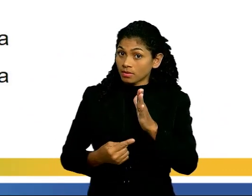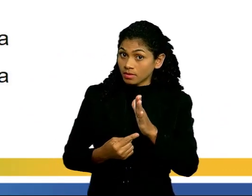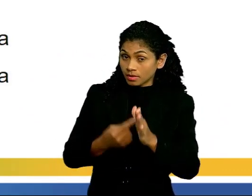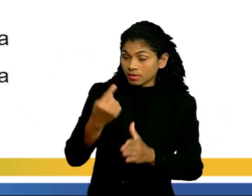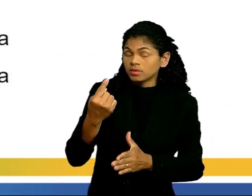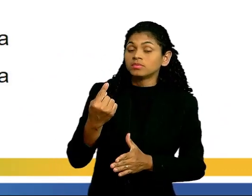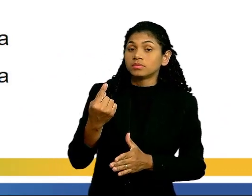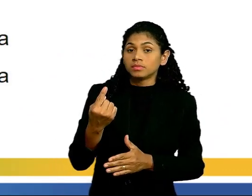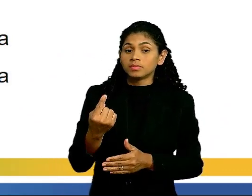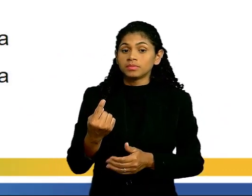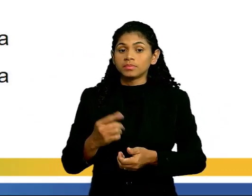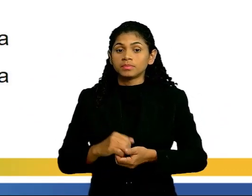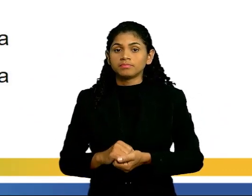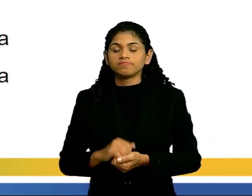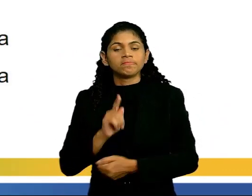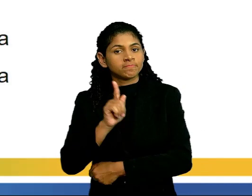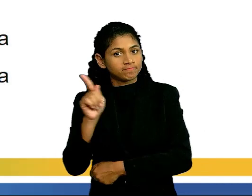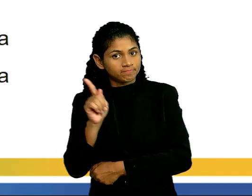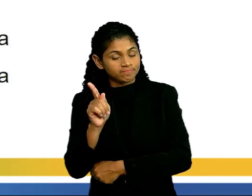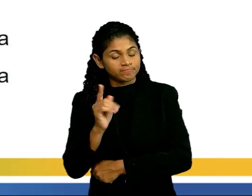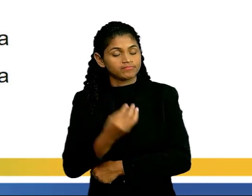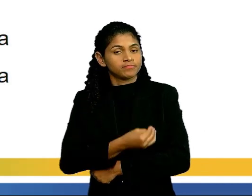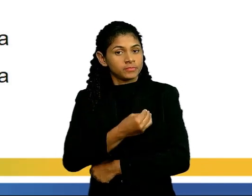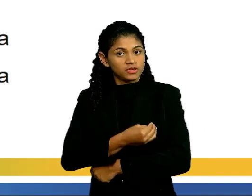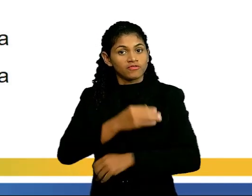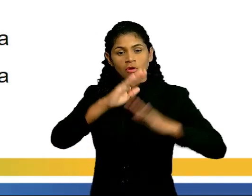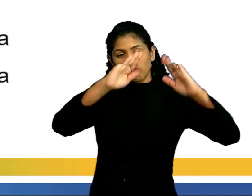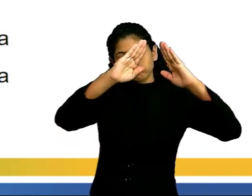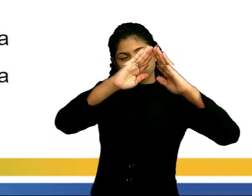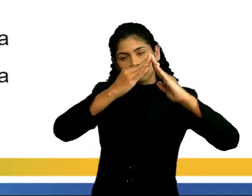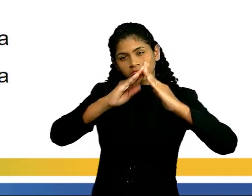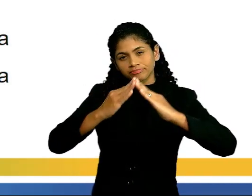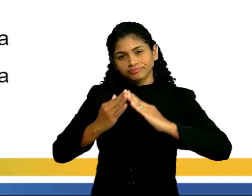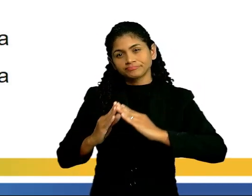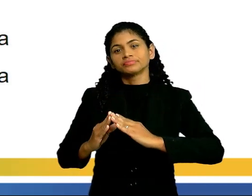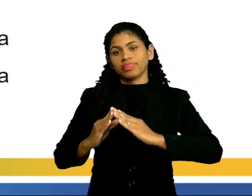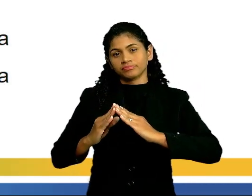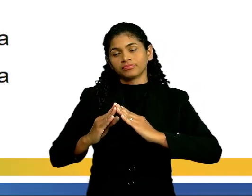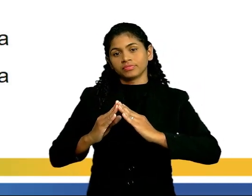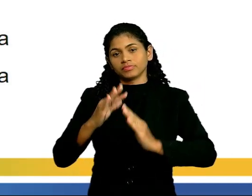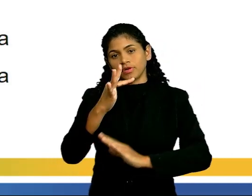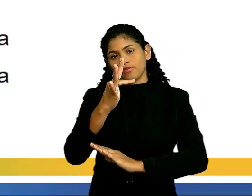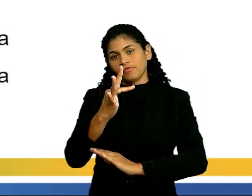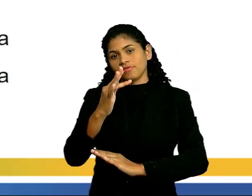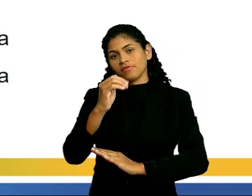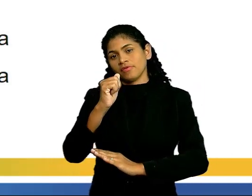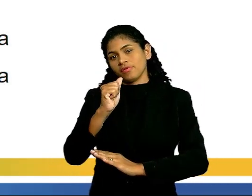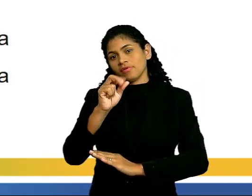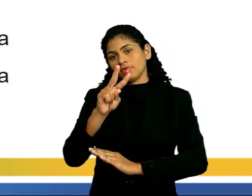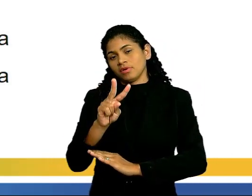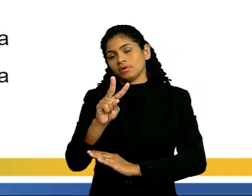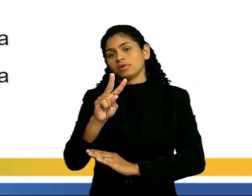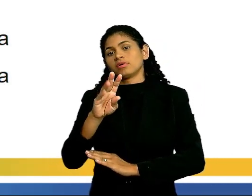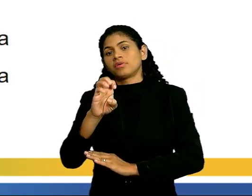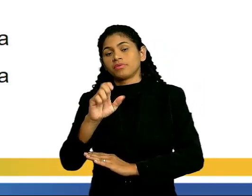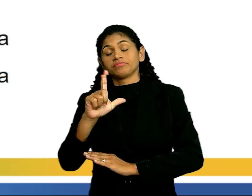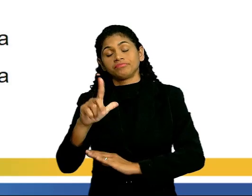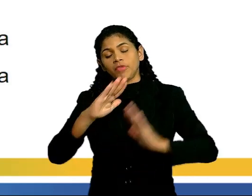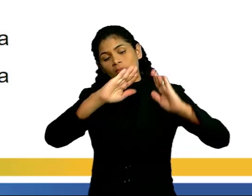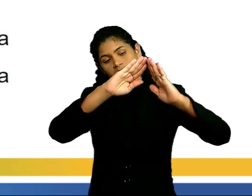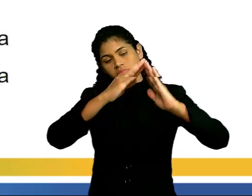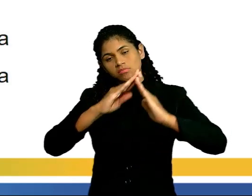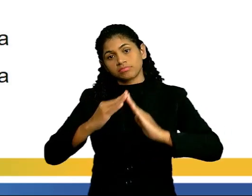em consideração que ela viveu na favela. Então, aos poucos, ela compra uma casa no Alto